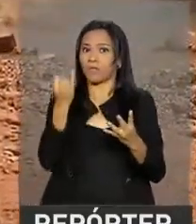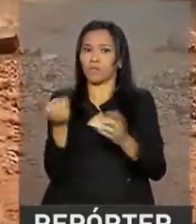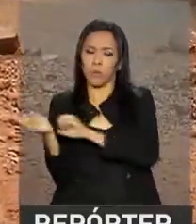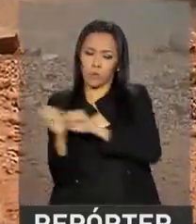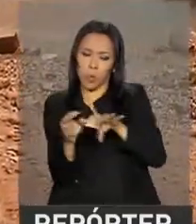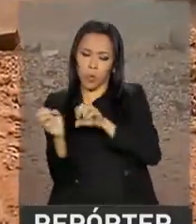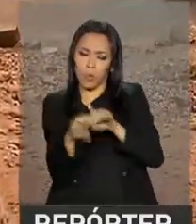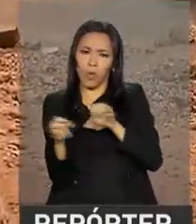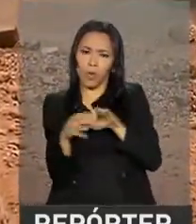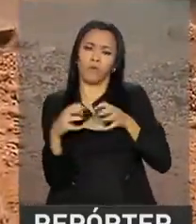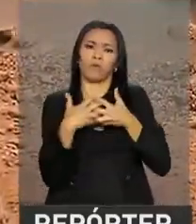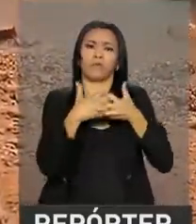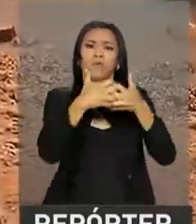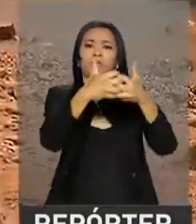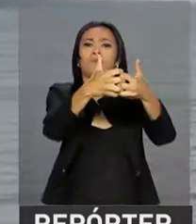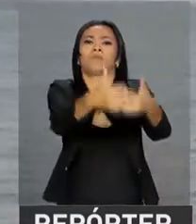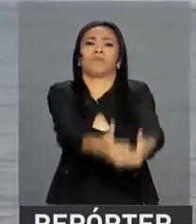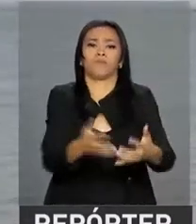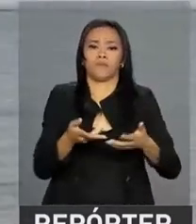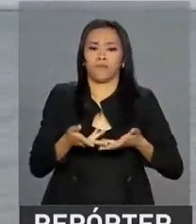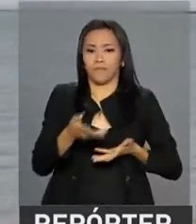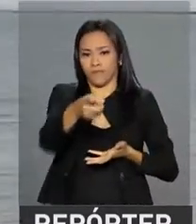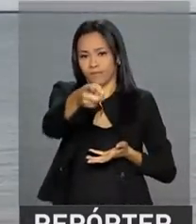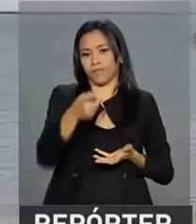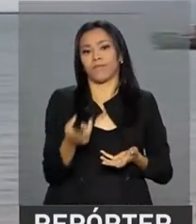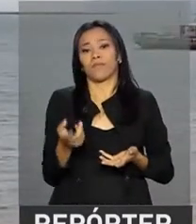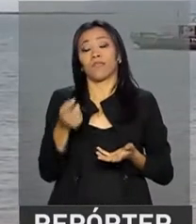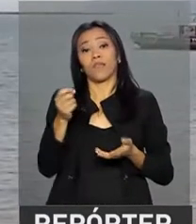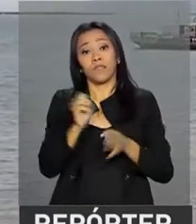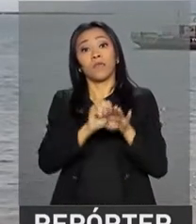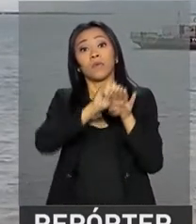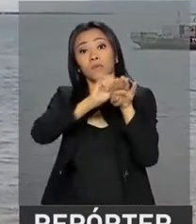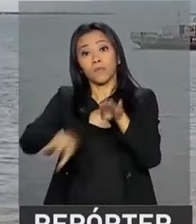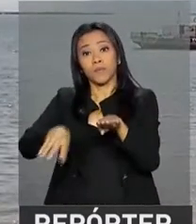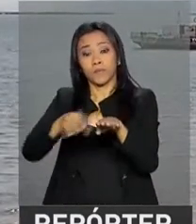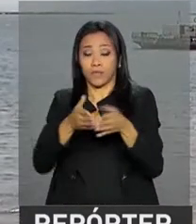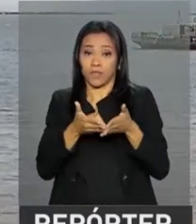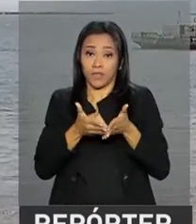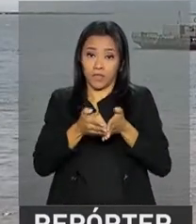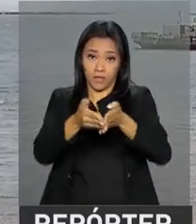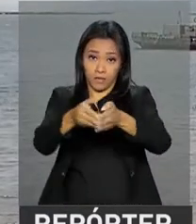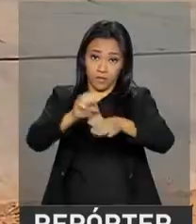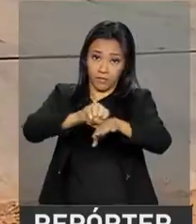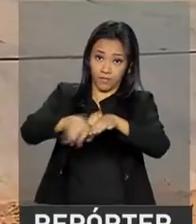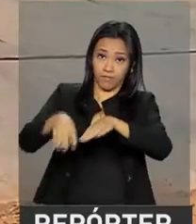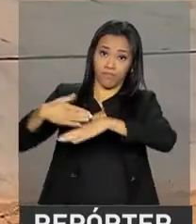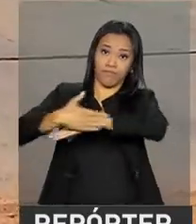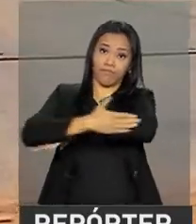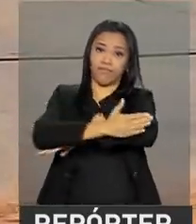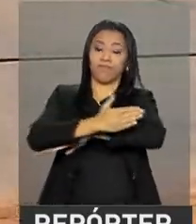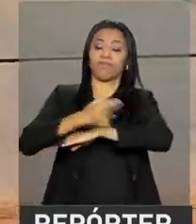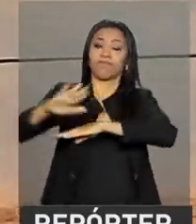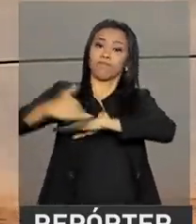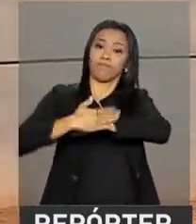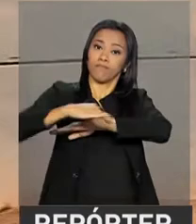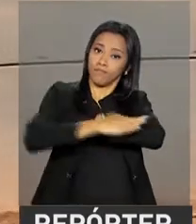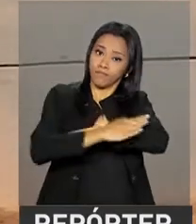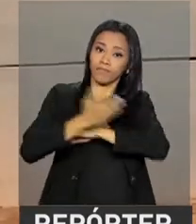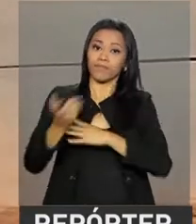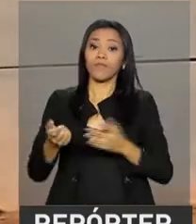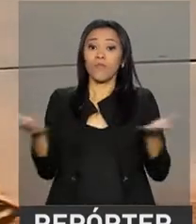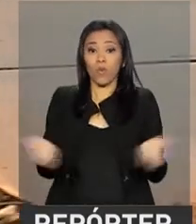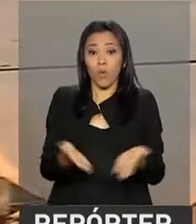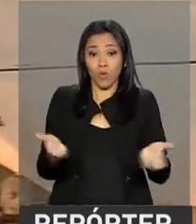e aí pra fazer esse escoamento da produção através dos portos do arco norte do país hoje a travessia